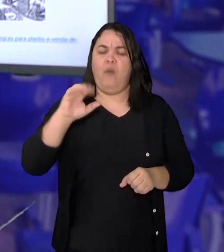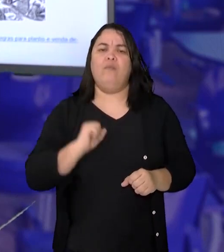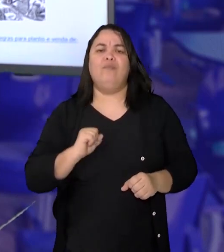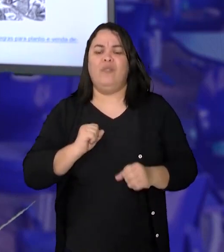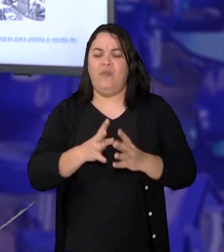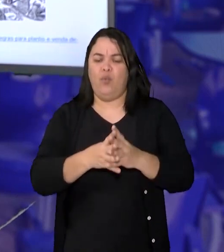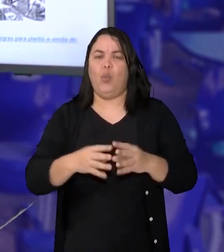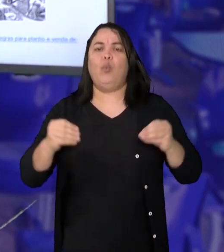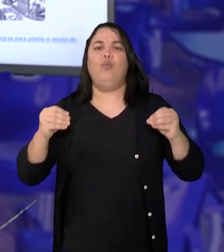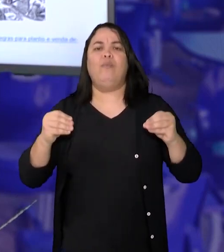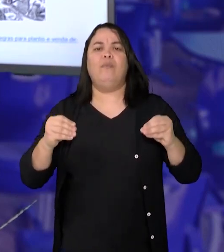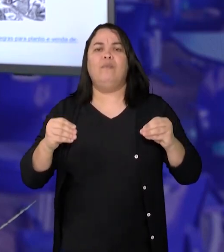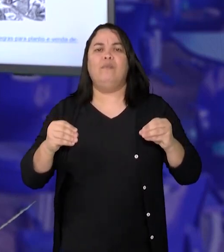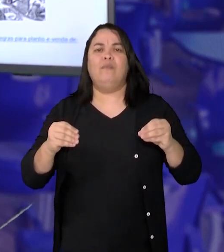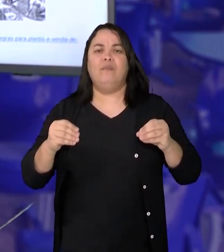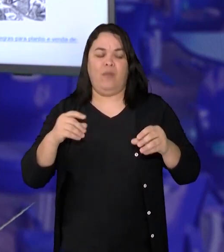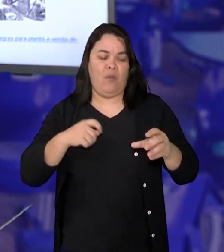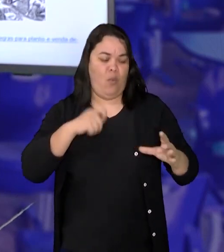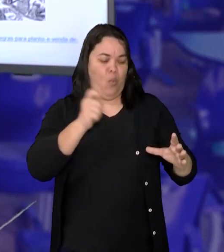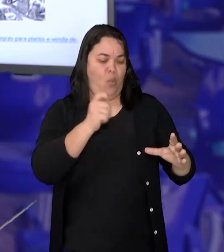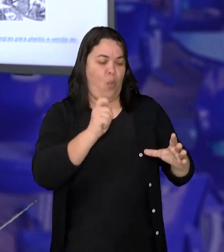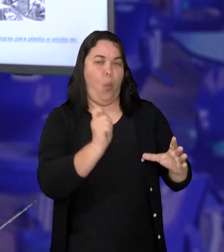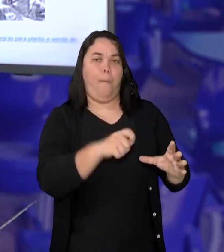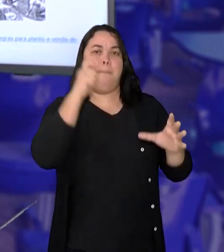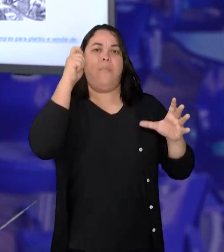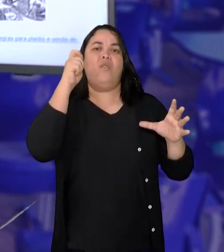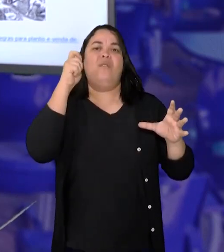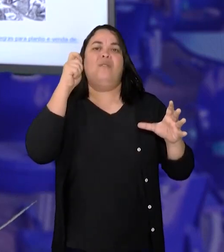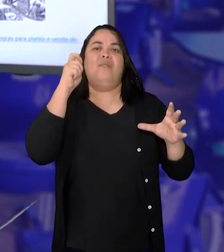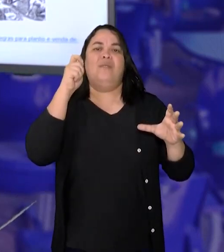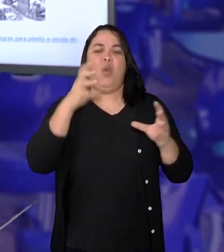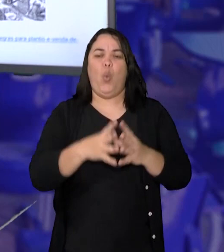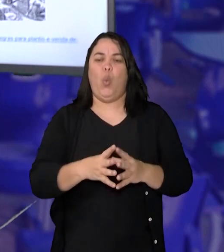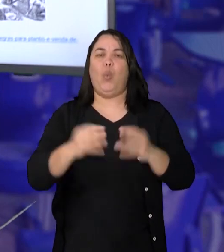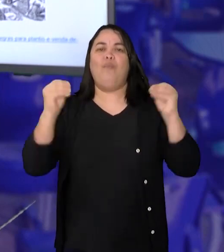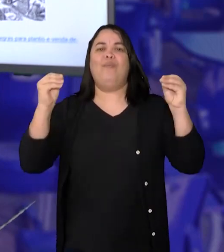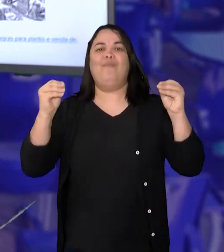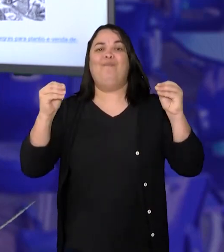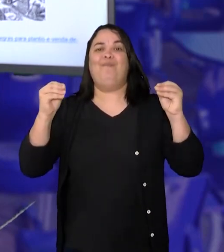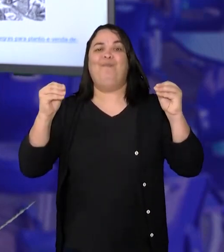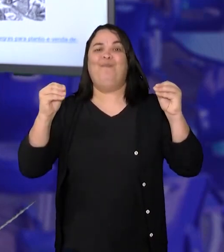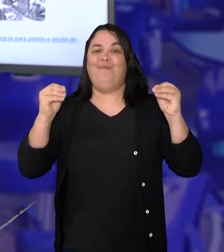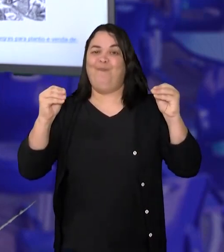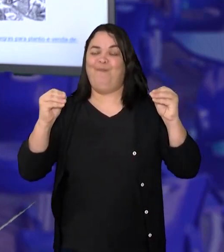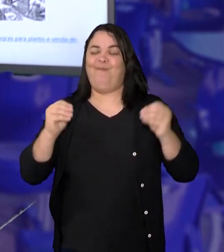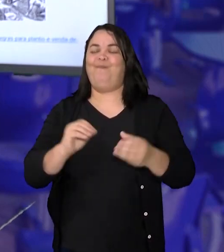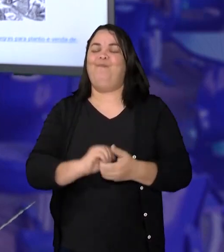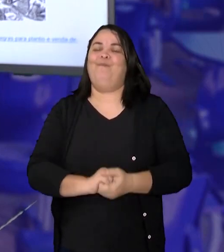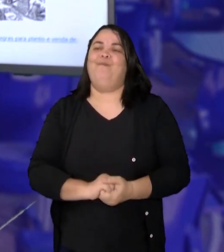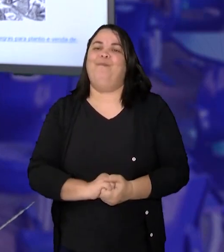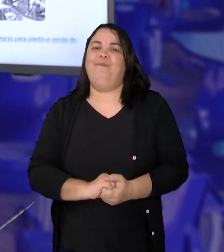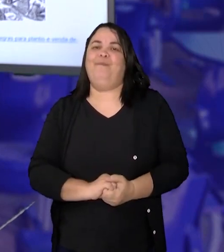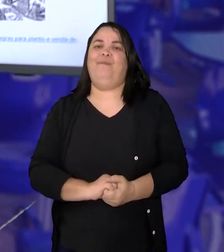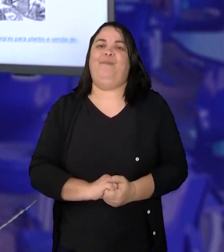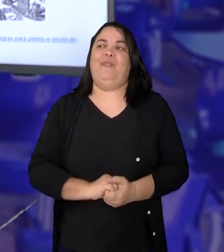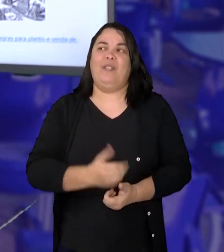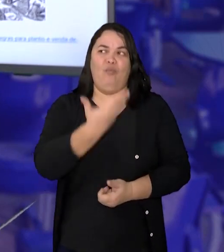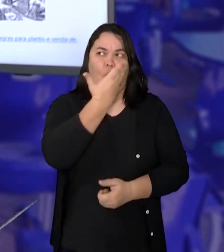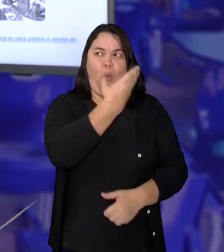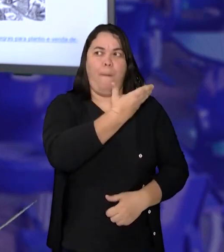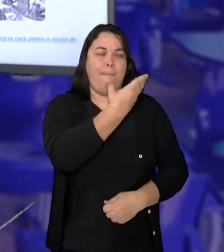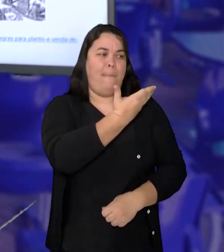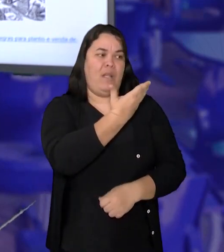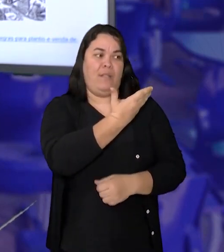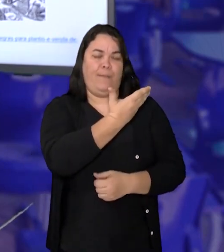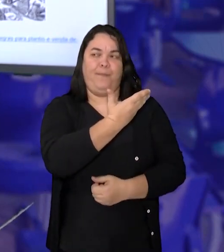antídoto e boto a mão lá. E aí eu faço uma magia e nessa magia eu acabo curando, tá certo? A gente observa nessa